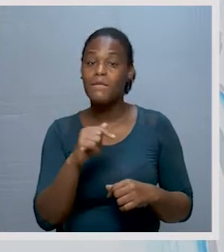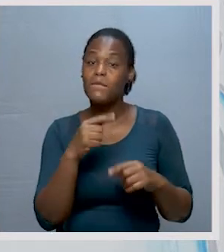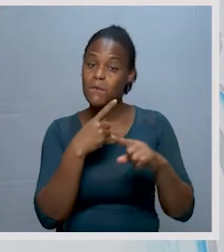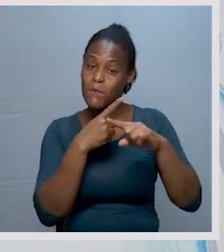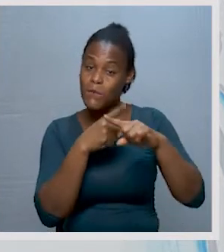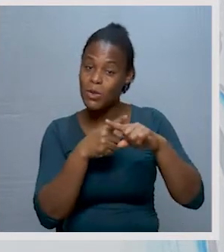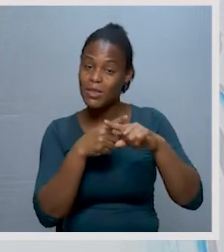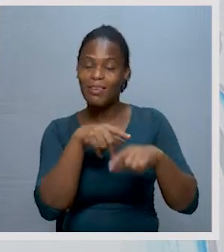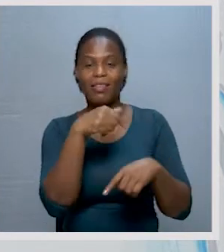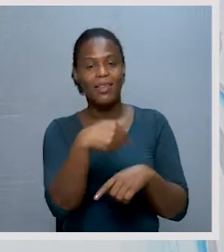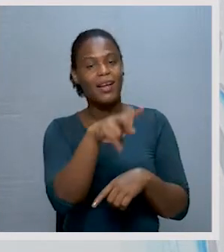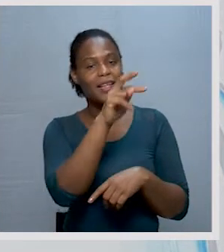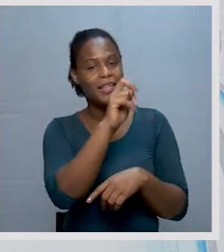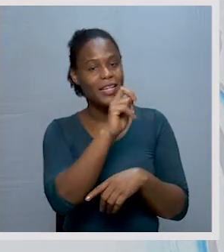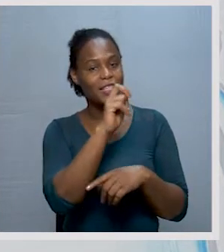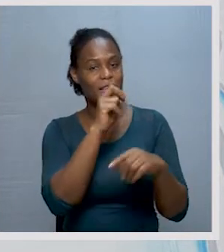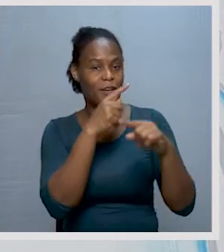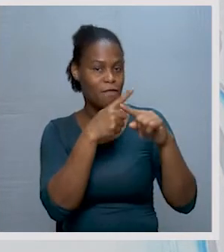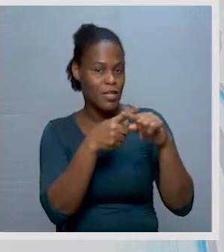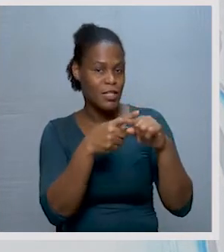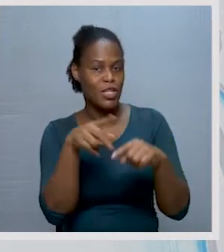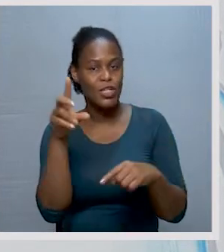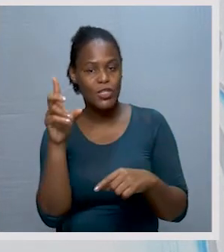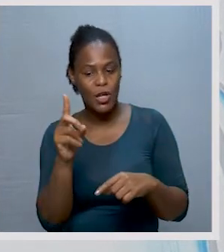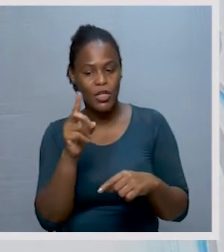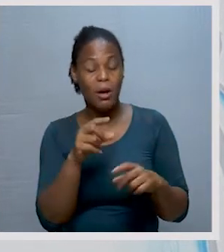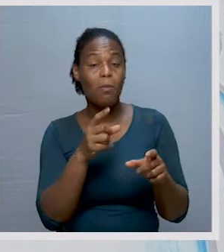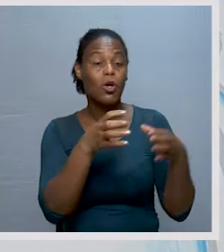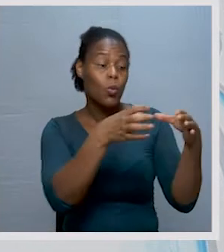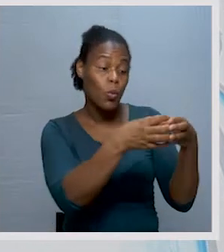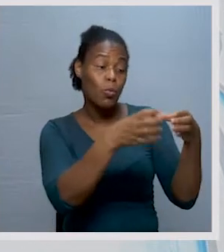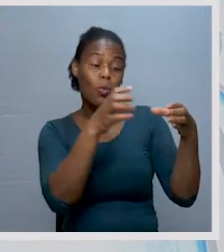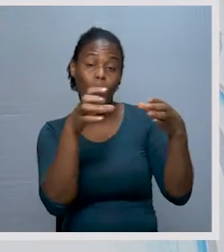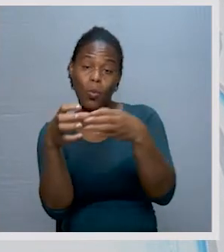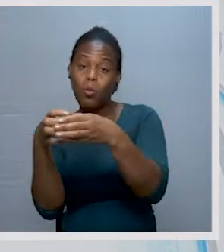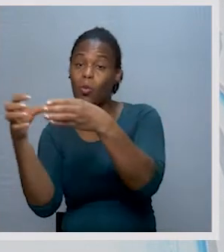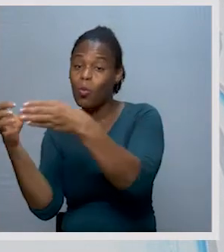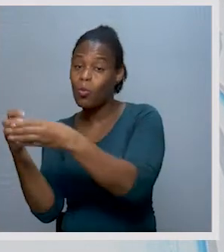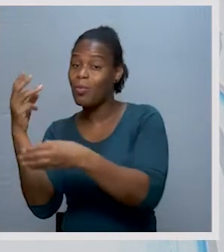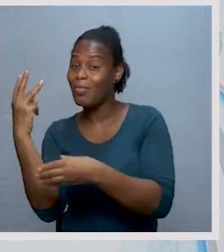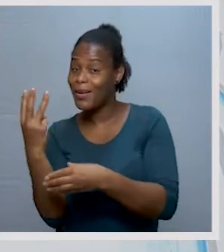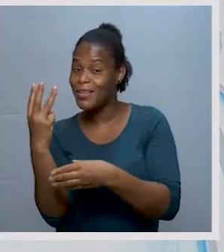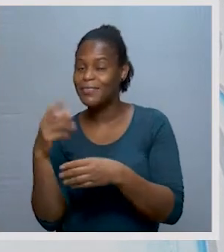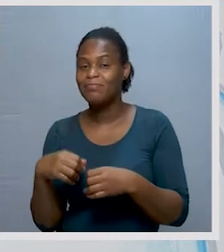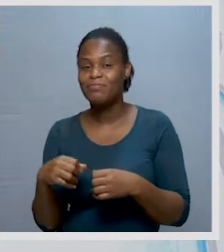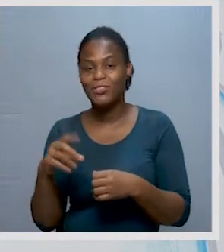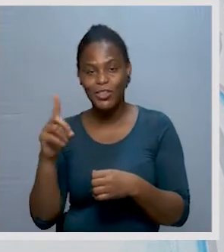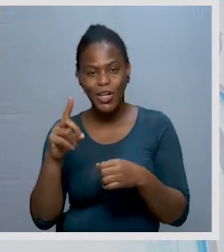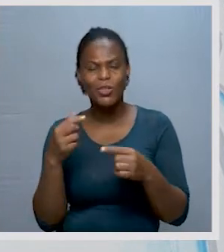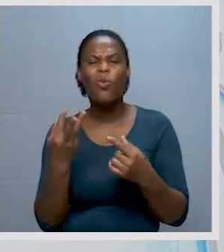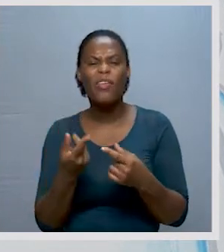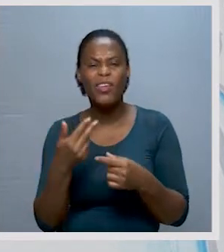multiplicação 3 vezes 6. 3 grupos de 6, que é 18.